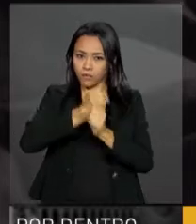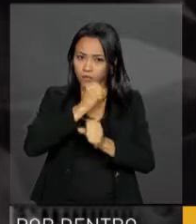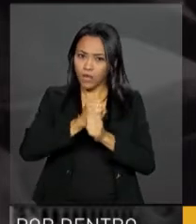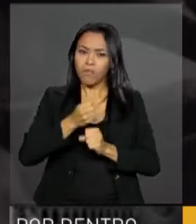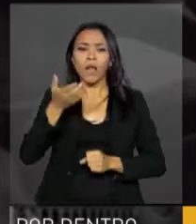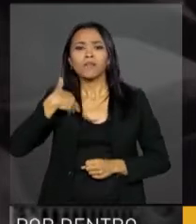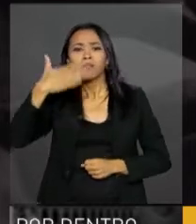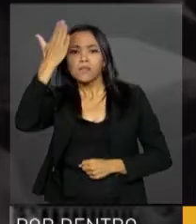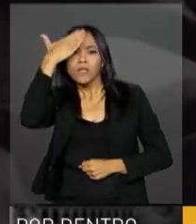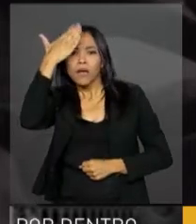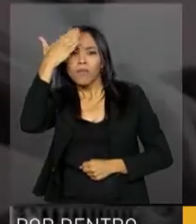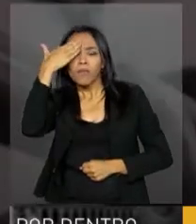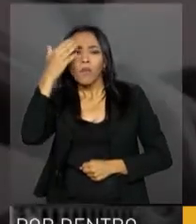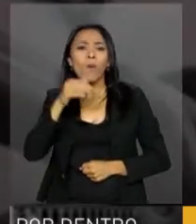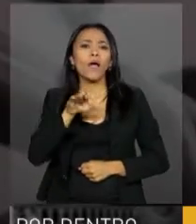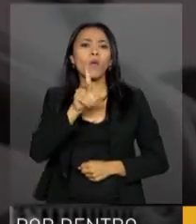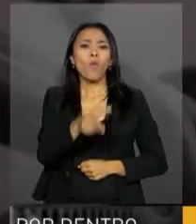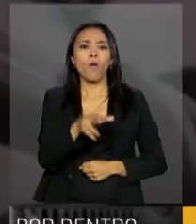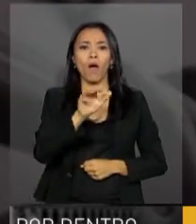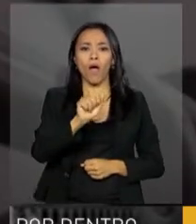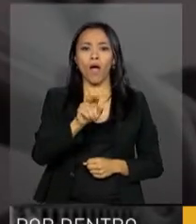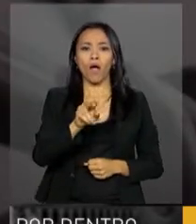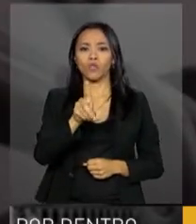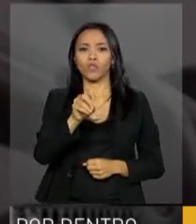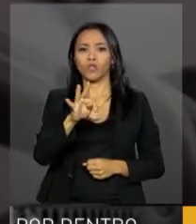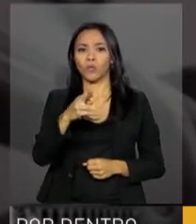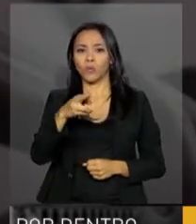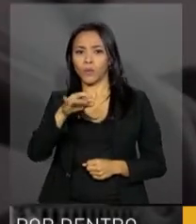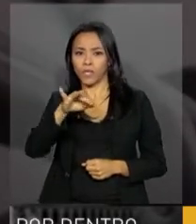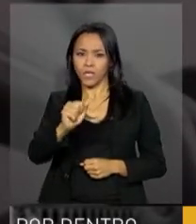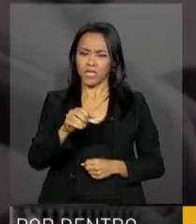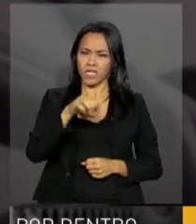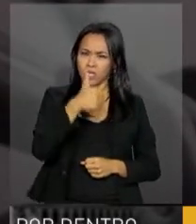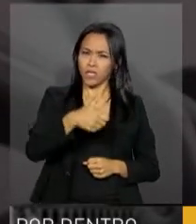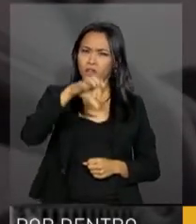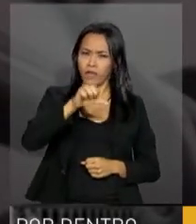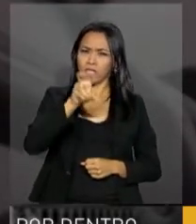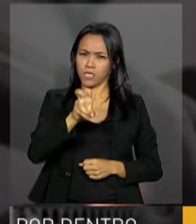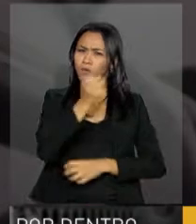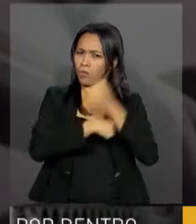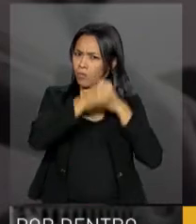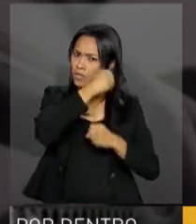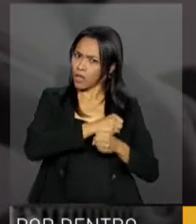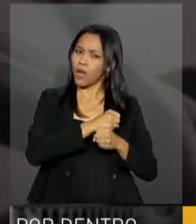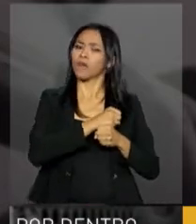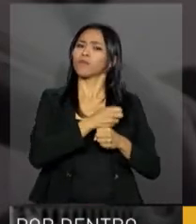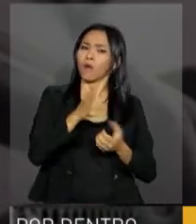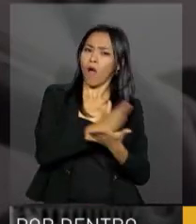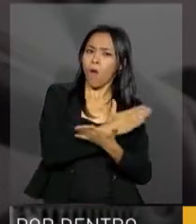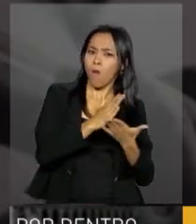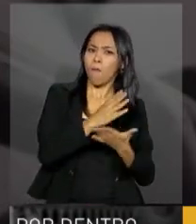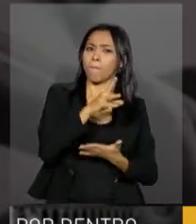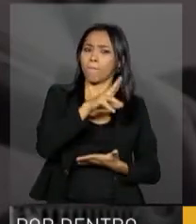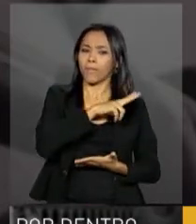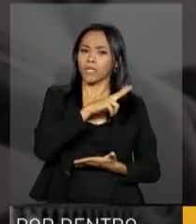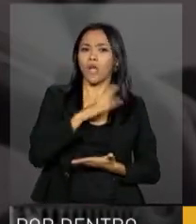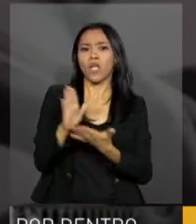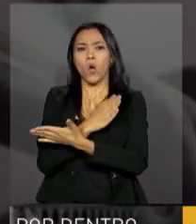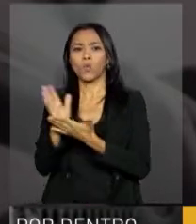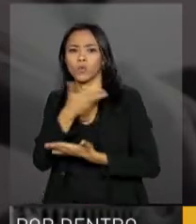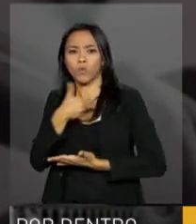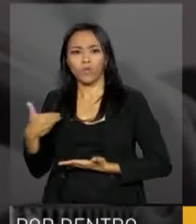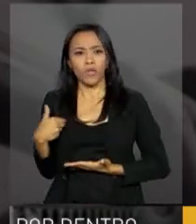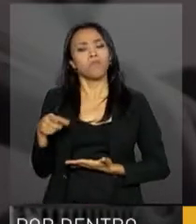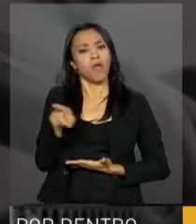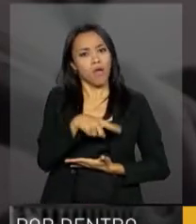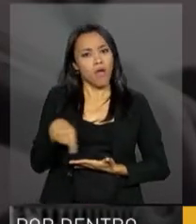uma auditoria integral. O ano passado, 195 empresas privadas e algumas estatais se submeteram